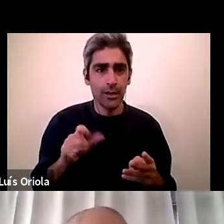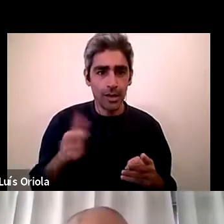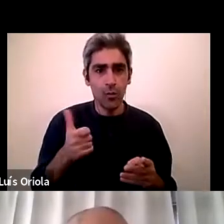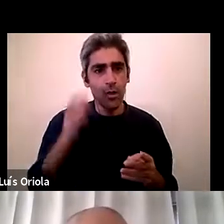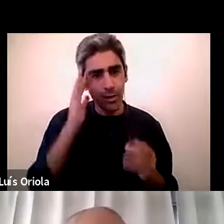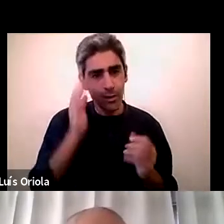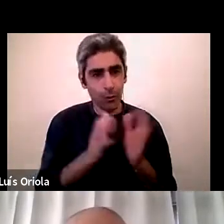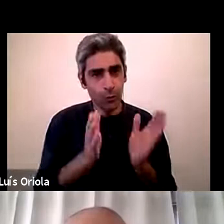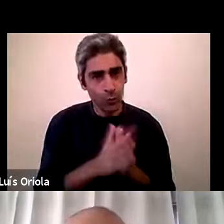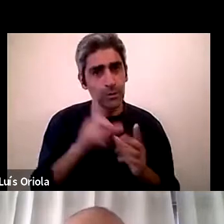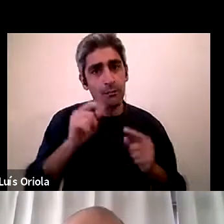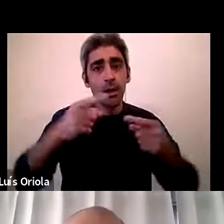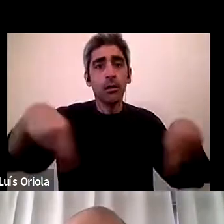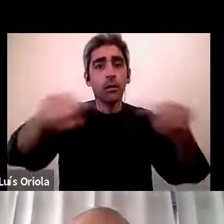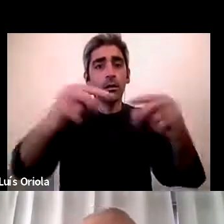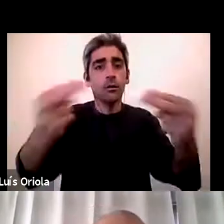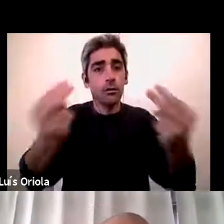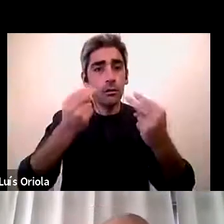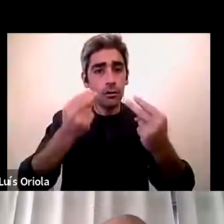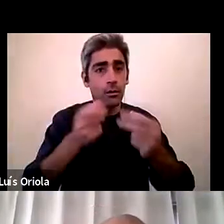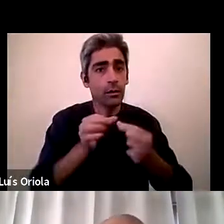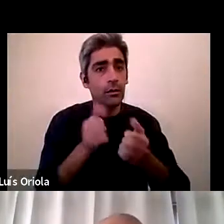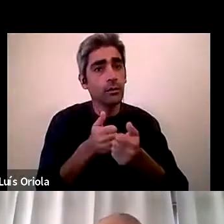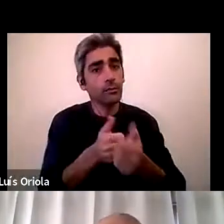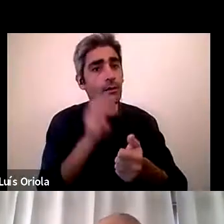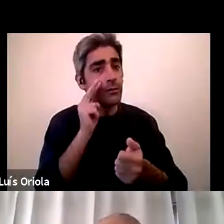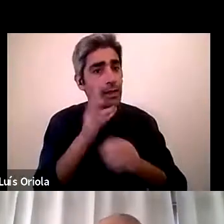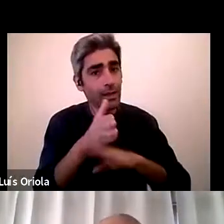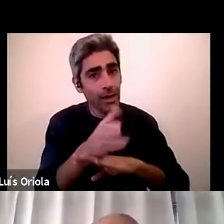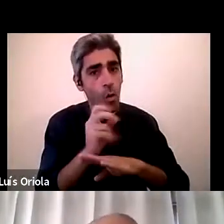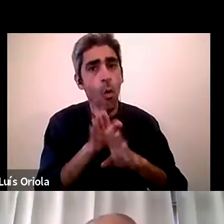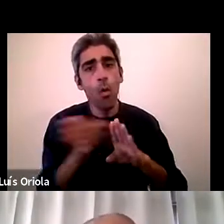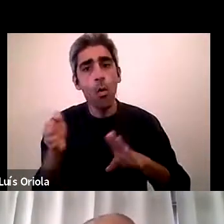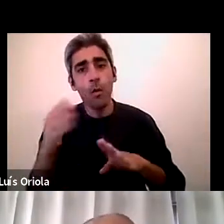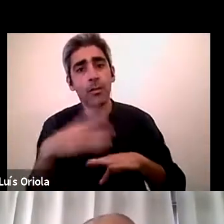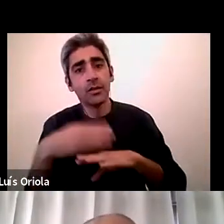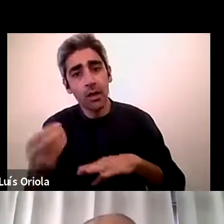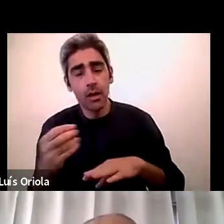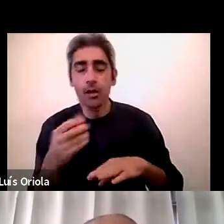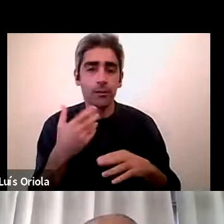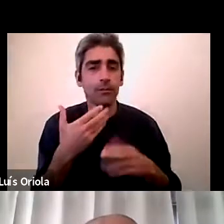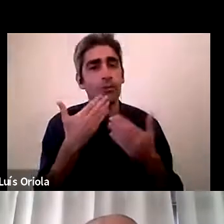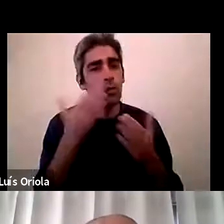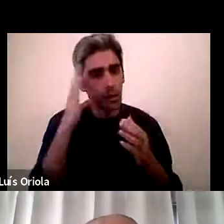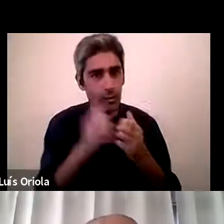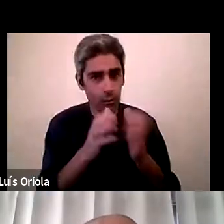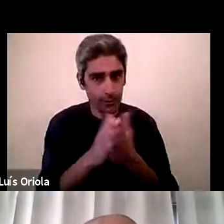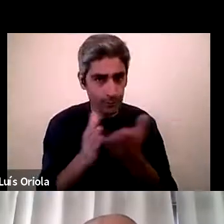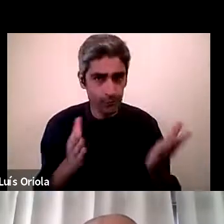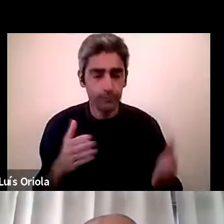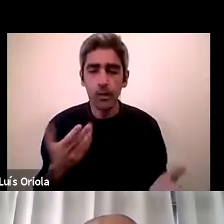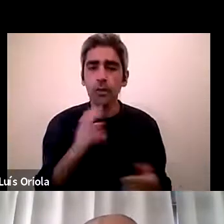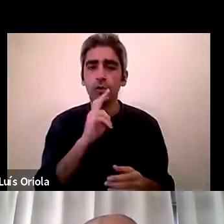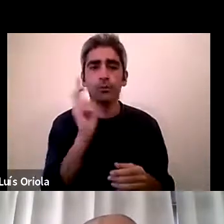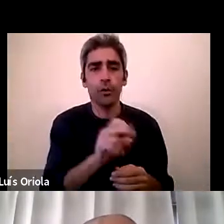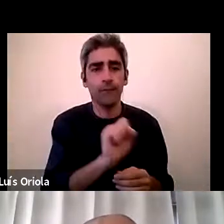todos aqueles que nos estão a seguir em direto ou mais tarde em diferido. Bem, respondendo à sua questão,